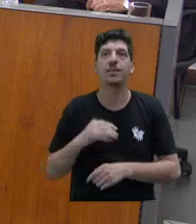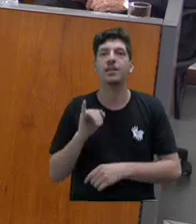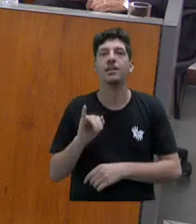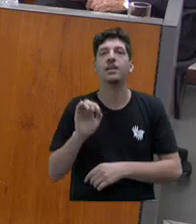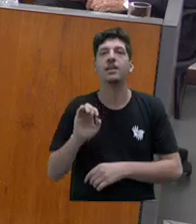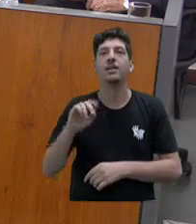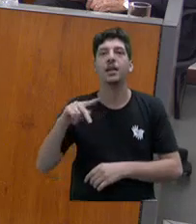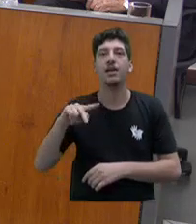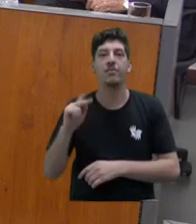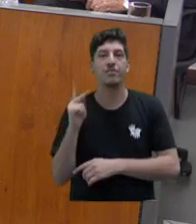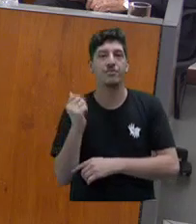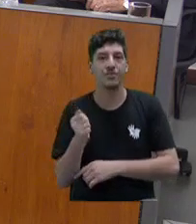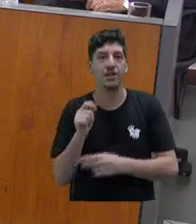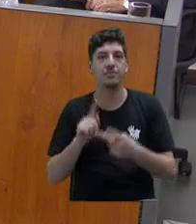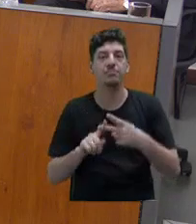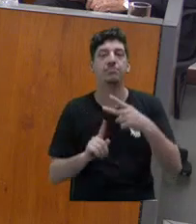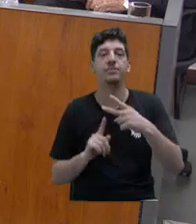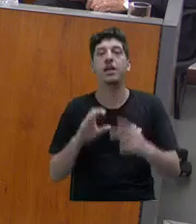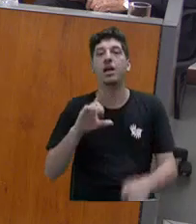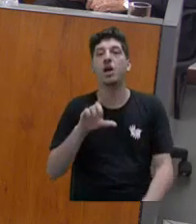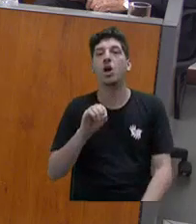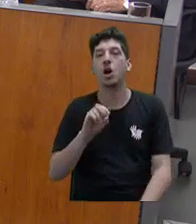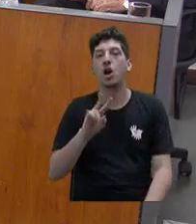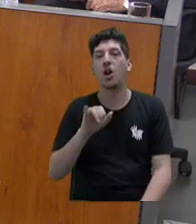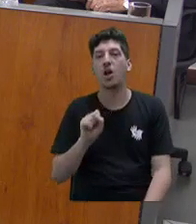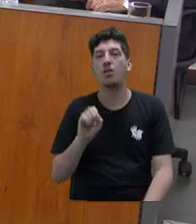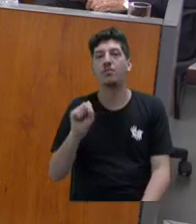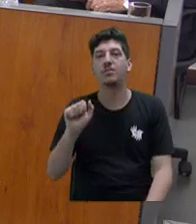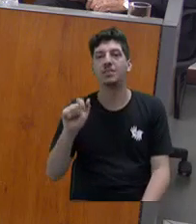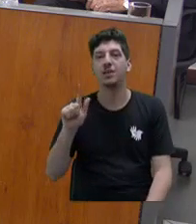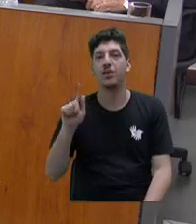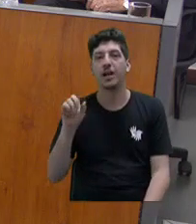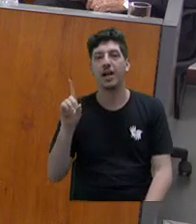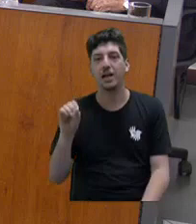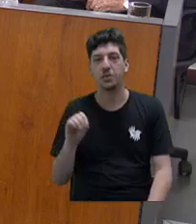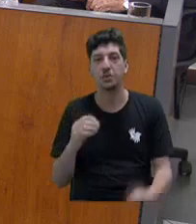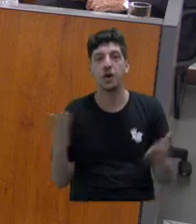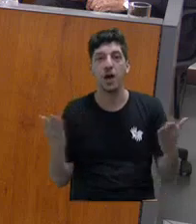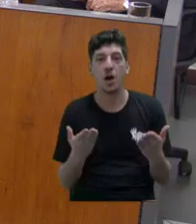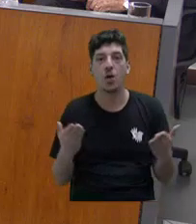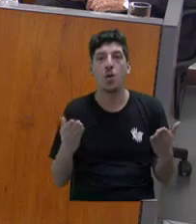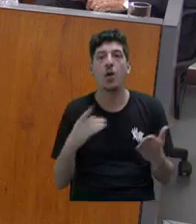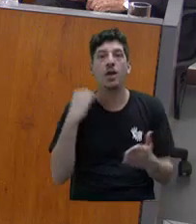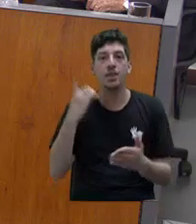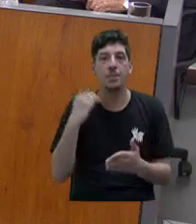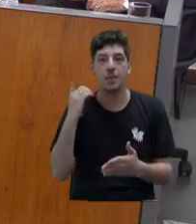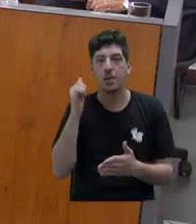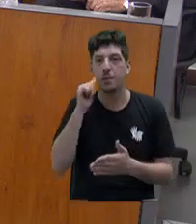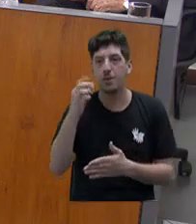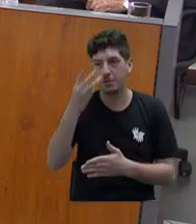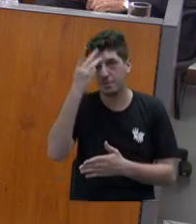Fundação Cláudio Salgado. Muito obrigado. Passar a palavra agora para a deputada Macaé Evaristo.